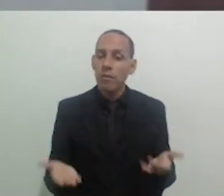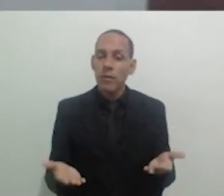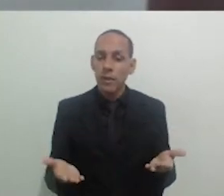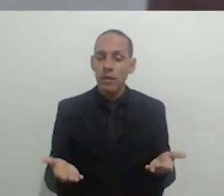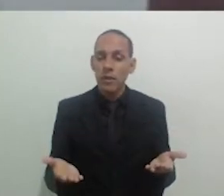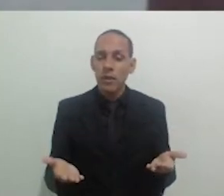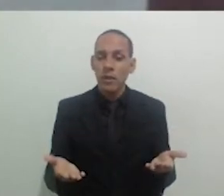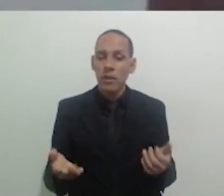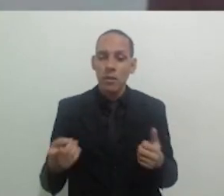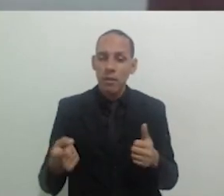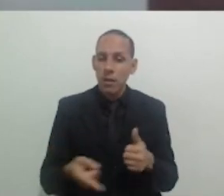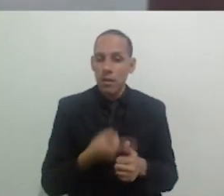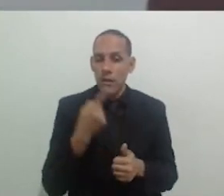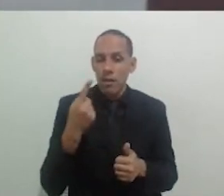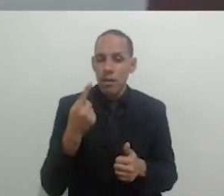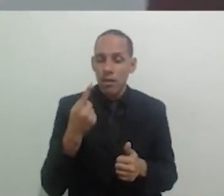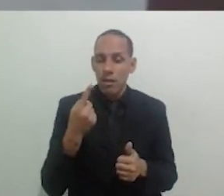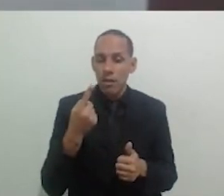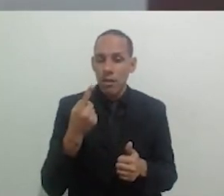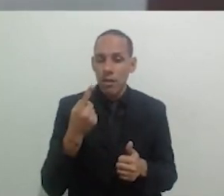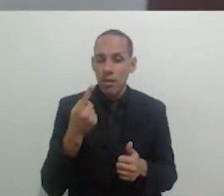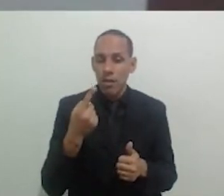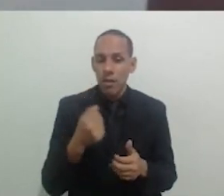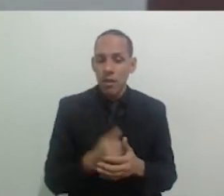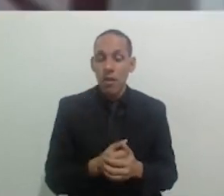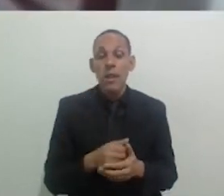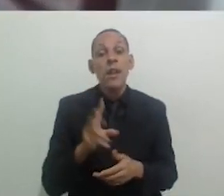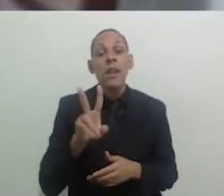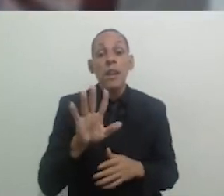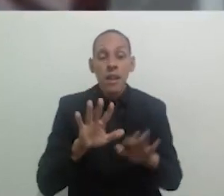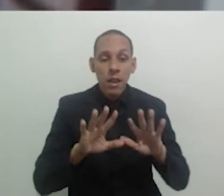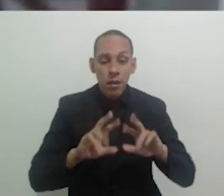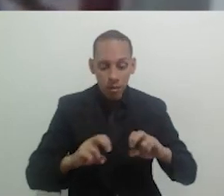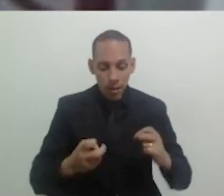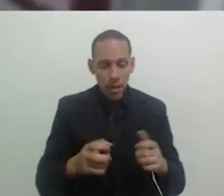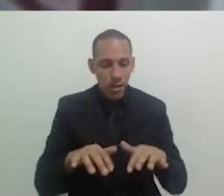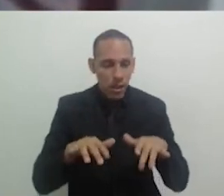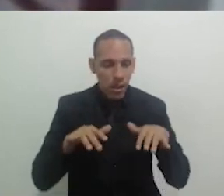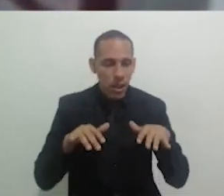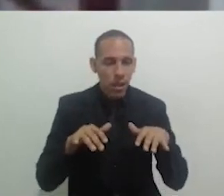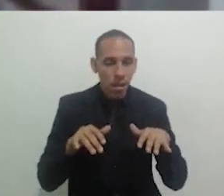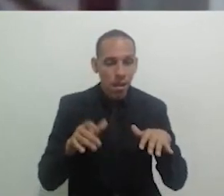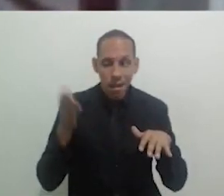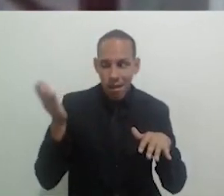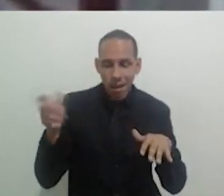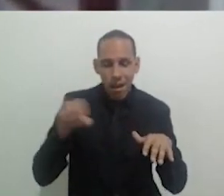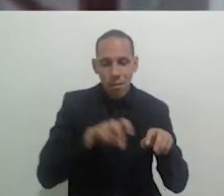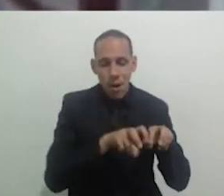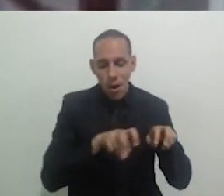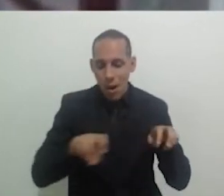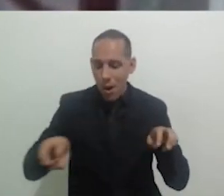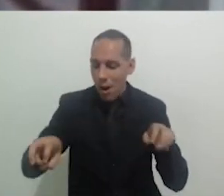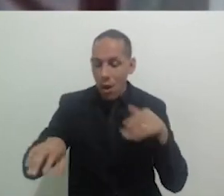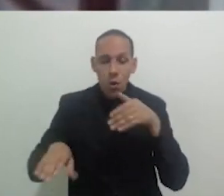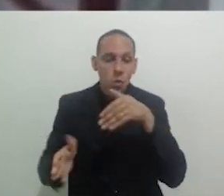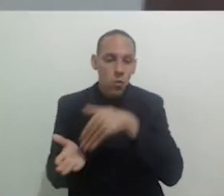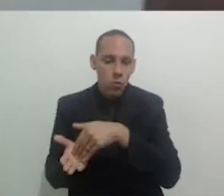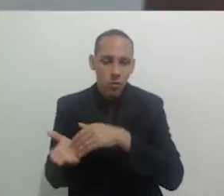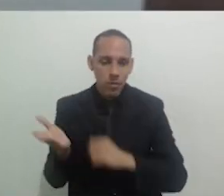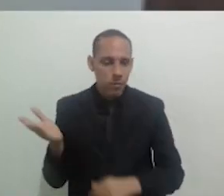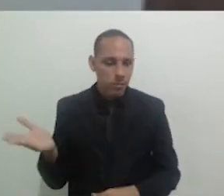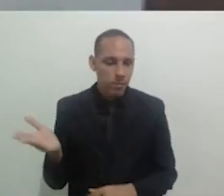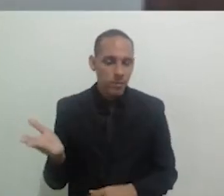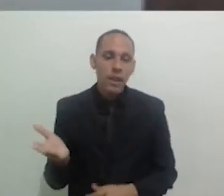do primeiro... Plenário, ele sentaria lá no último lugar. Pronto. Então, seria ele o redator para